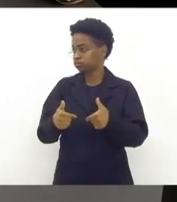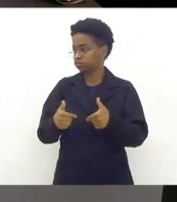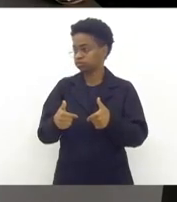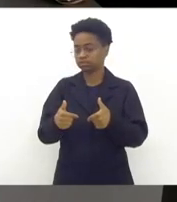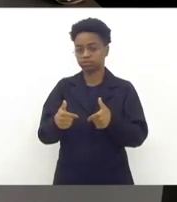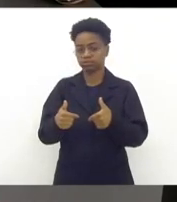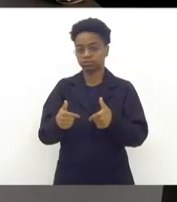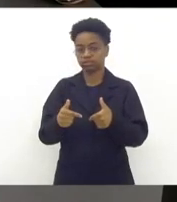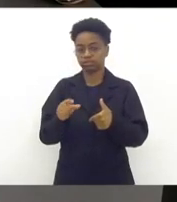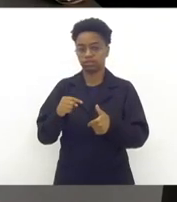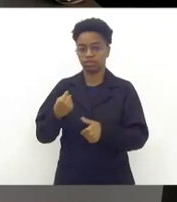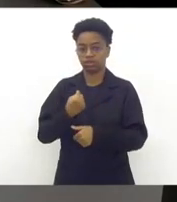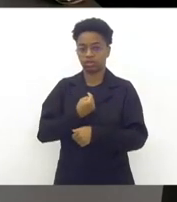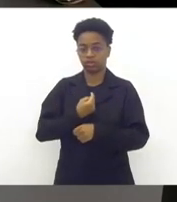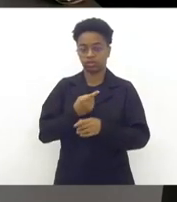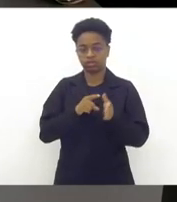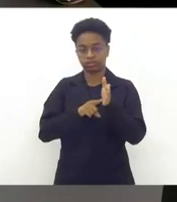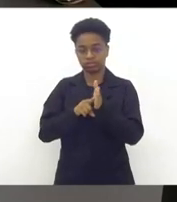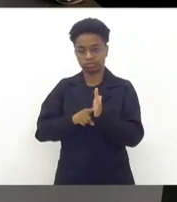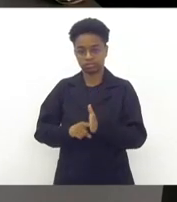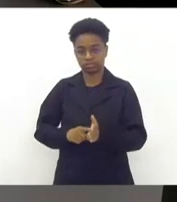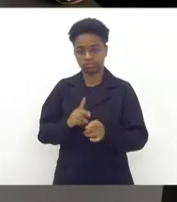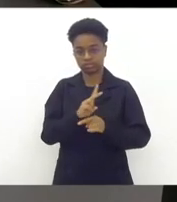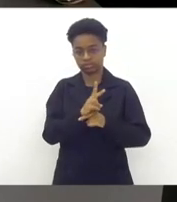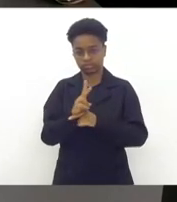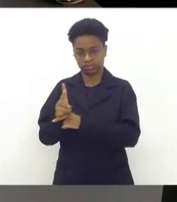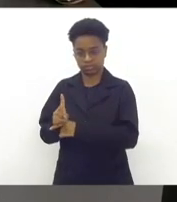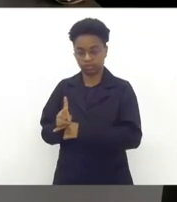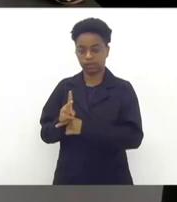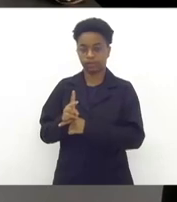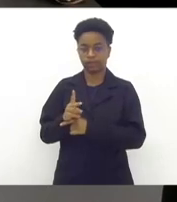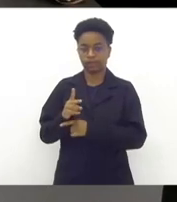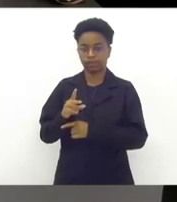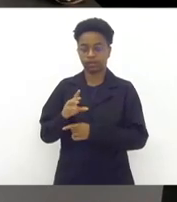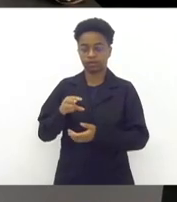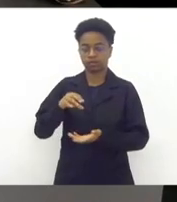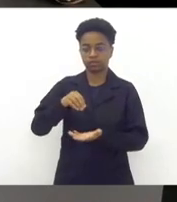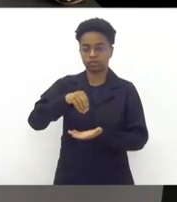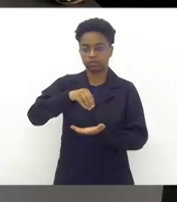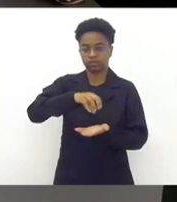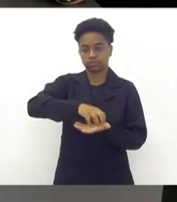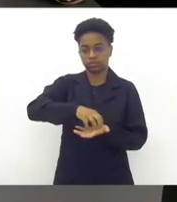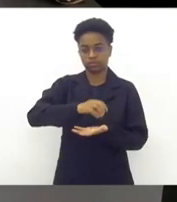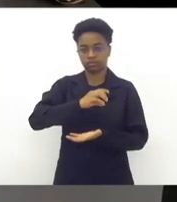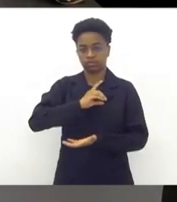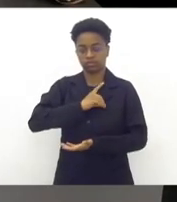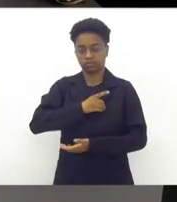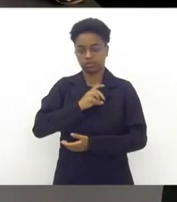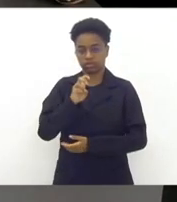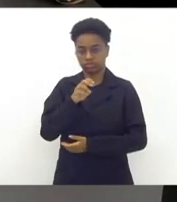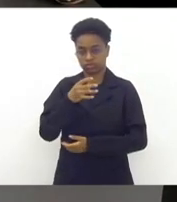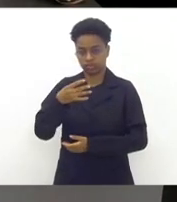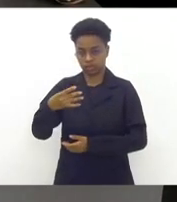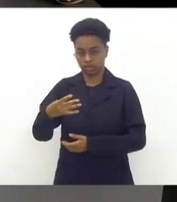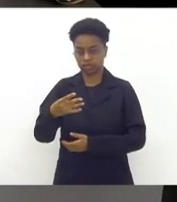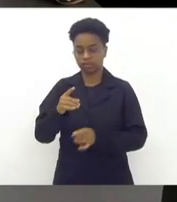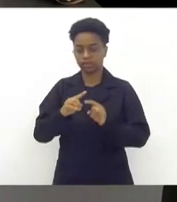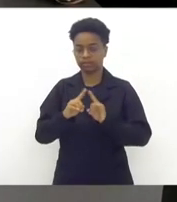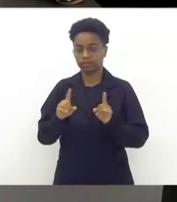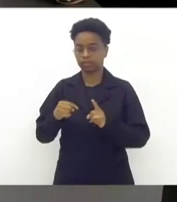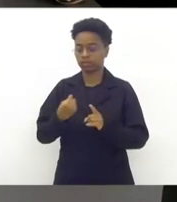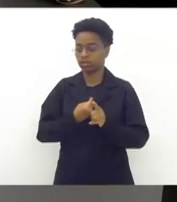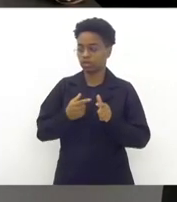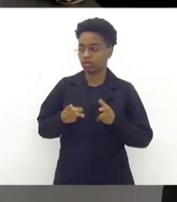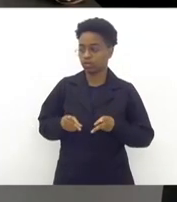a nossa vistoria que faríamos no na 54DP, mas a gente vai tocar